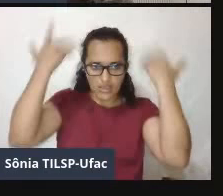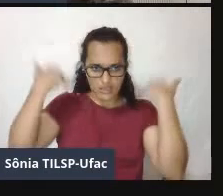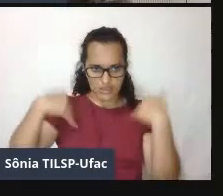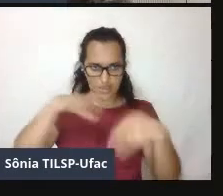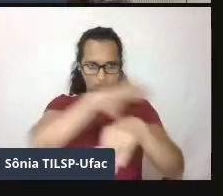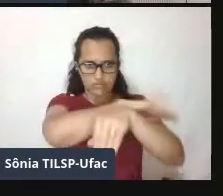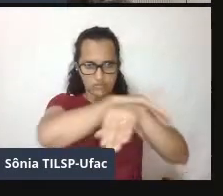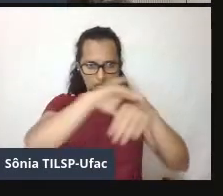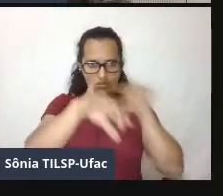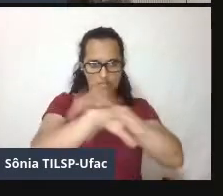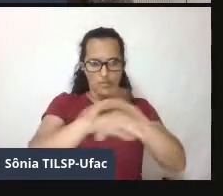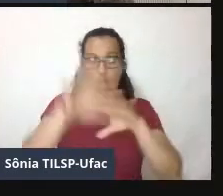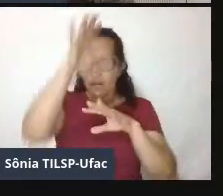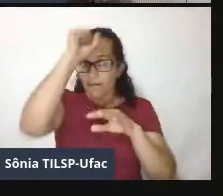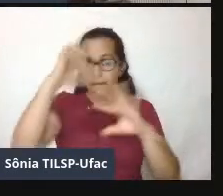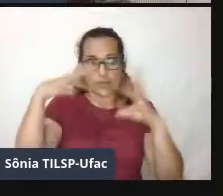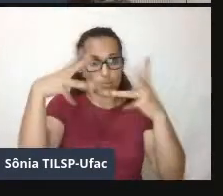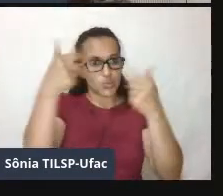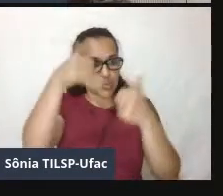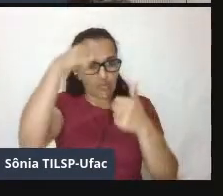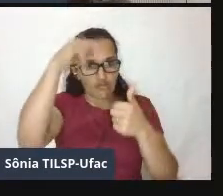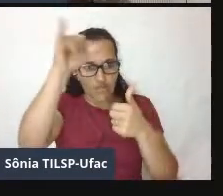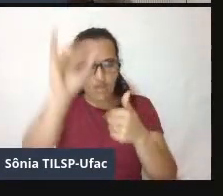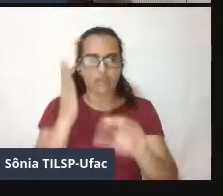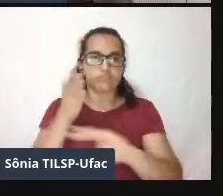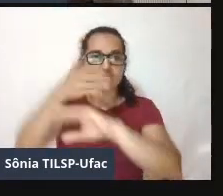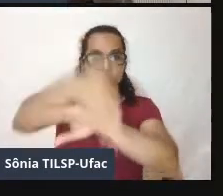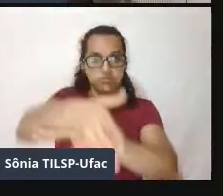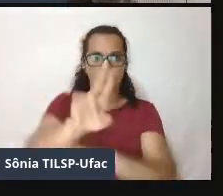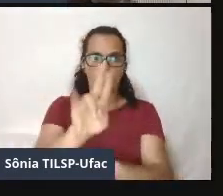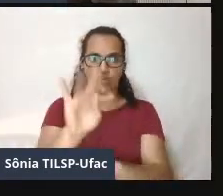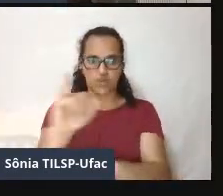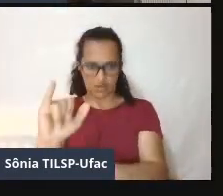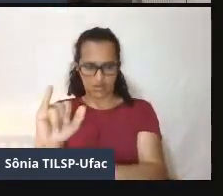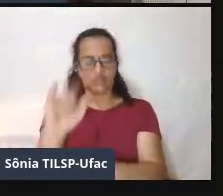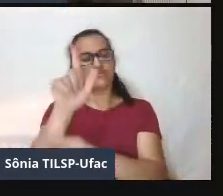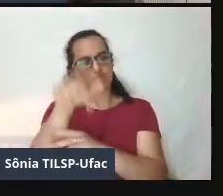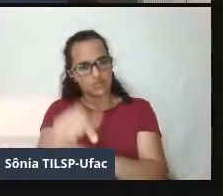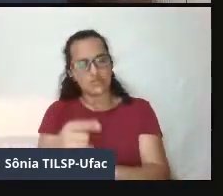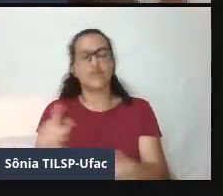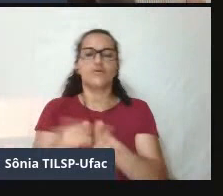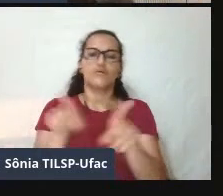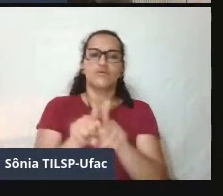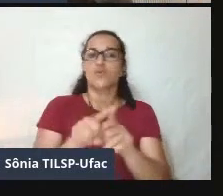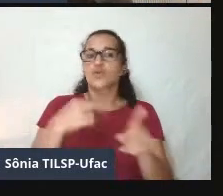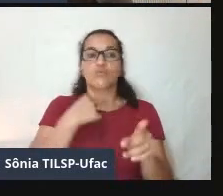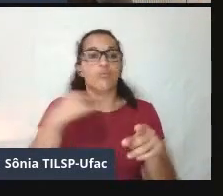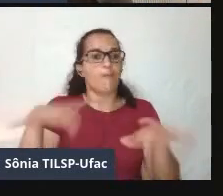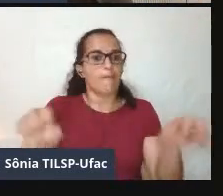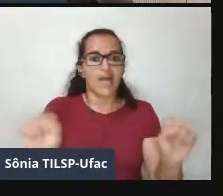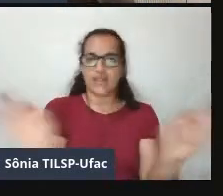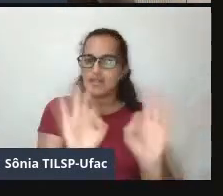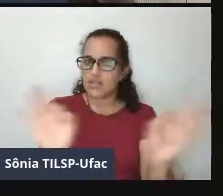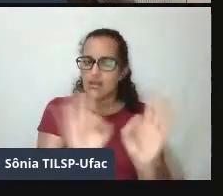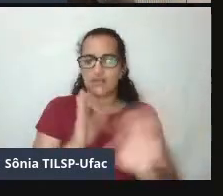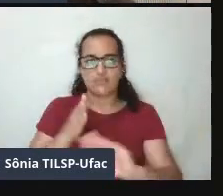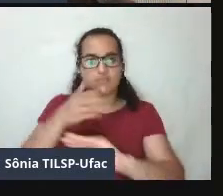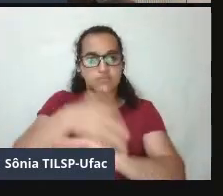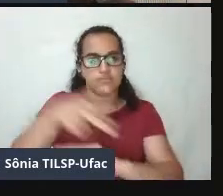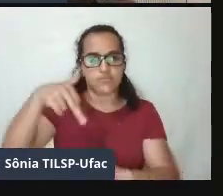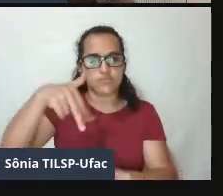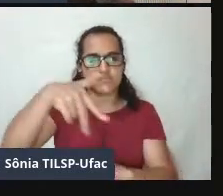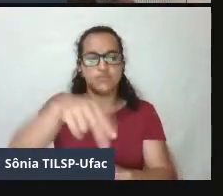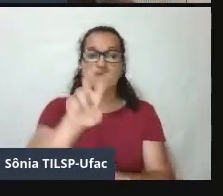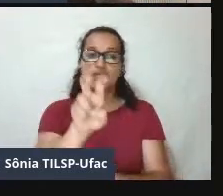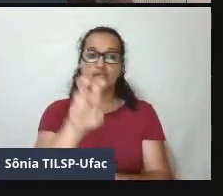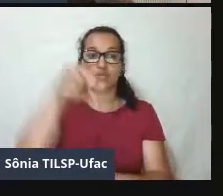curso rápido para saber como se comportar dentro da UTI, porque ele deve basicamente não tocar em absolutamente nada, e ele pode, por 5